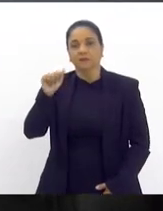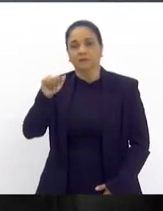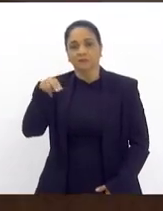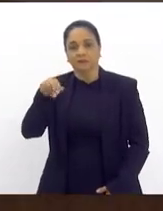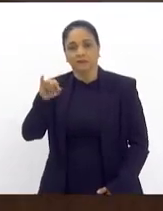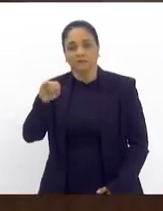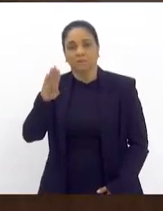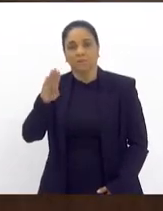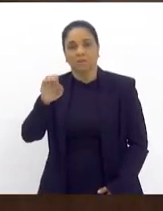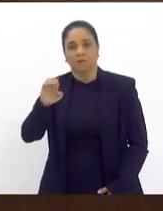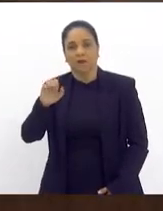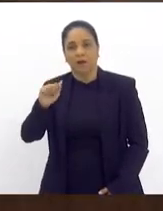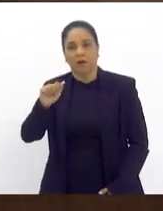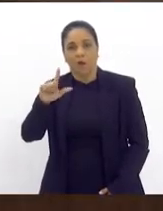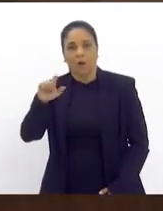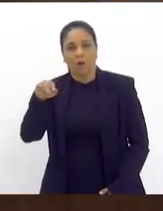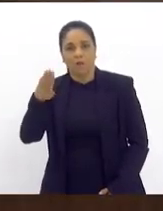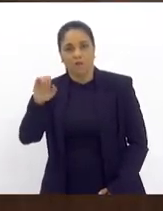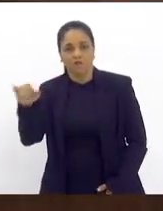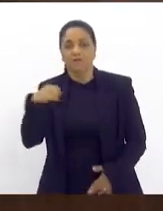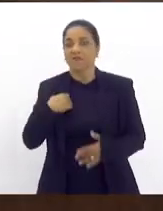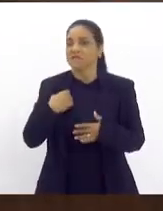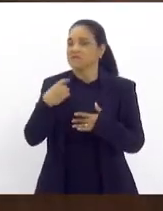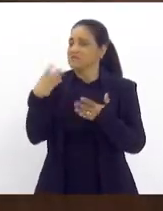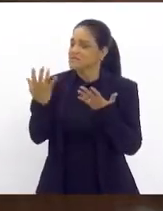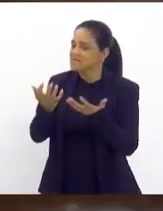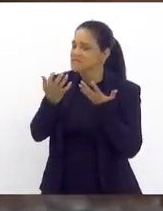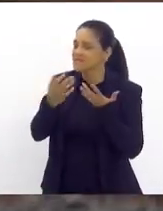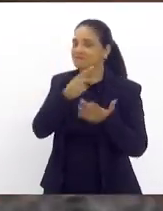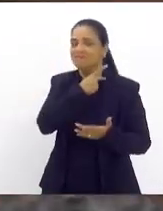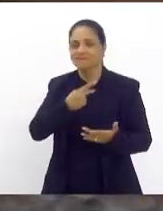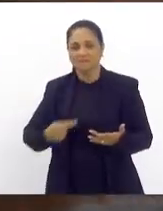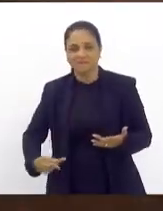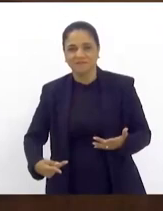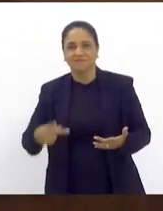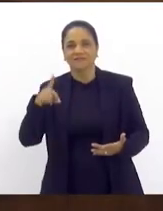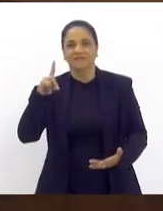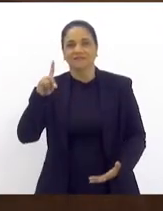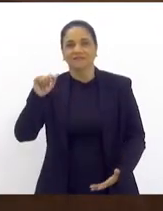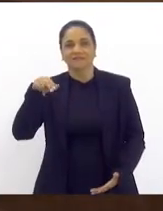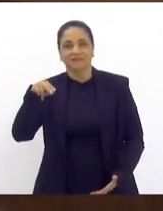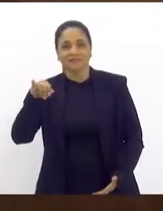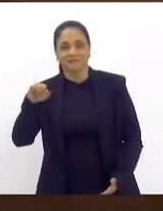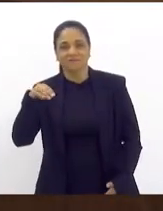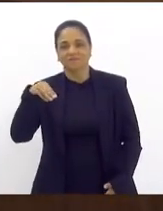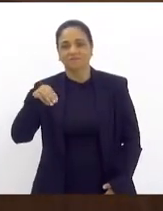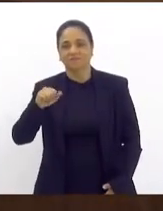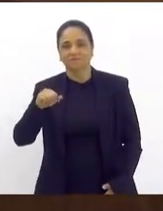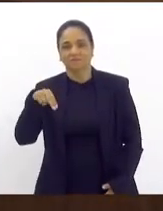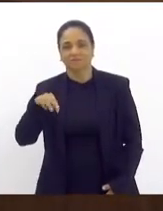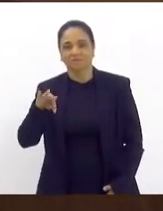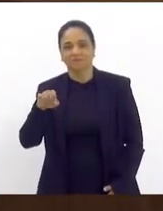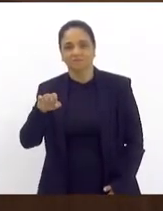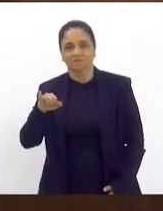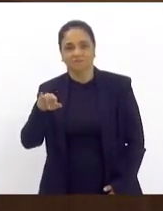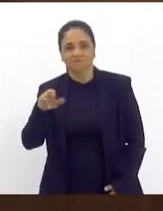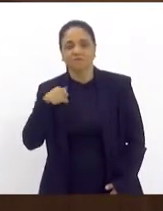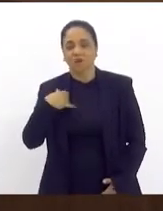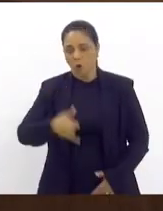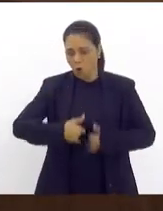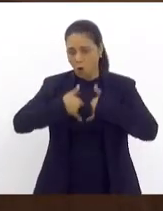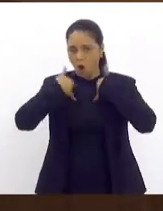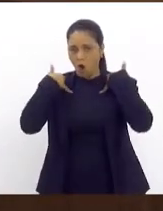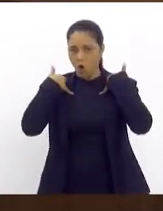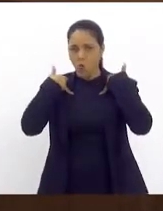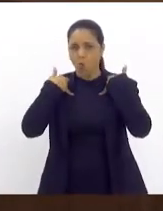querida deputada presidenta Danilo Monteiro queria manifestar o orgulho